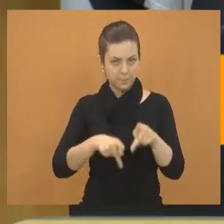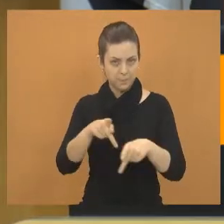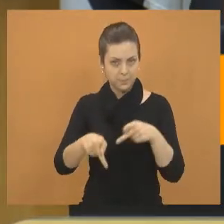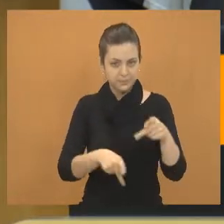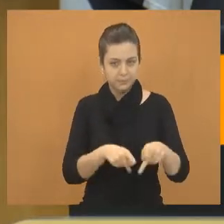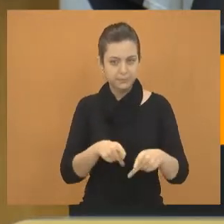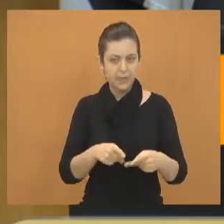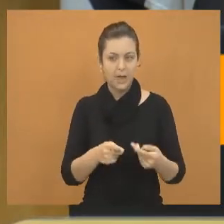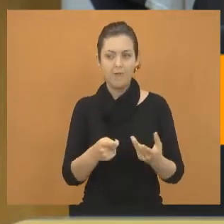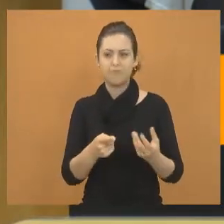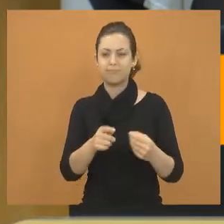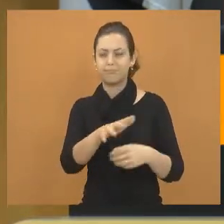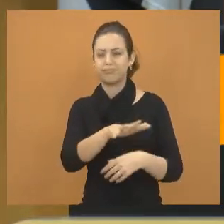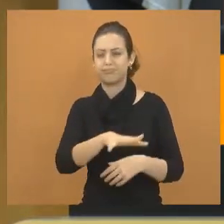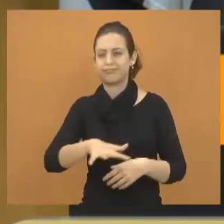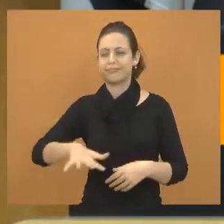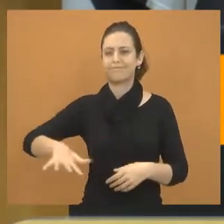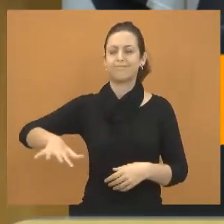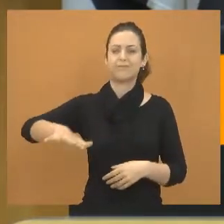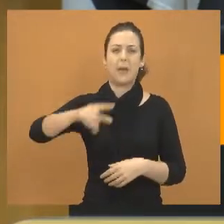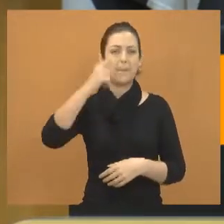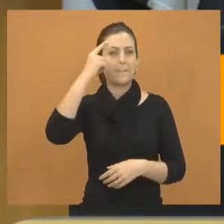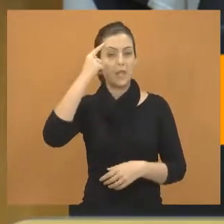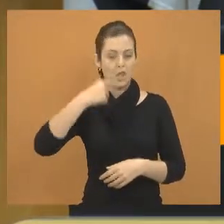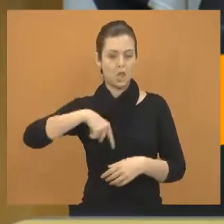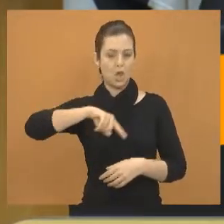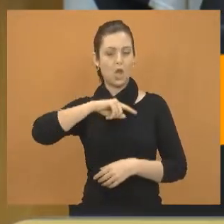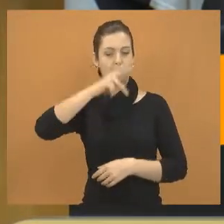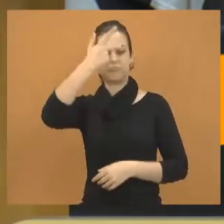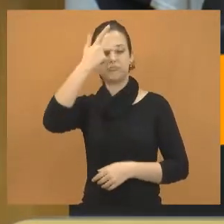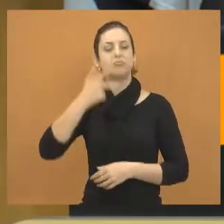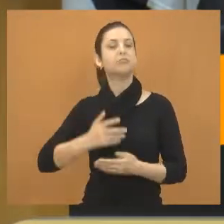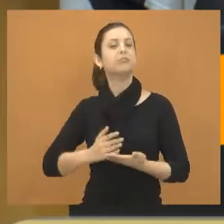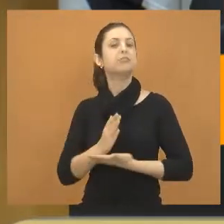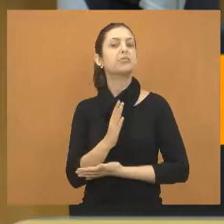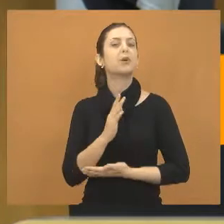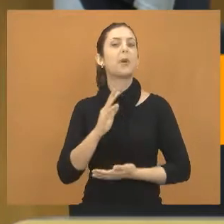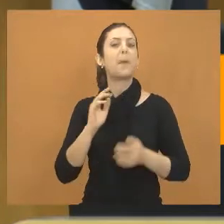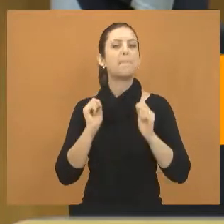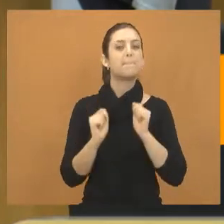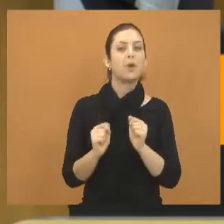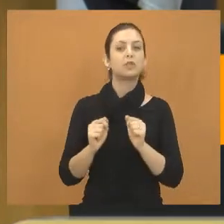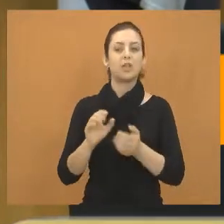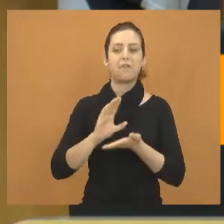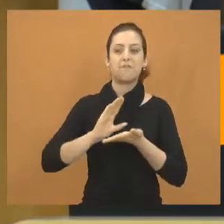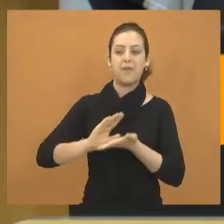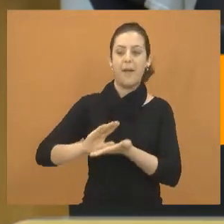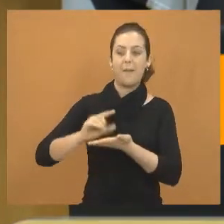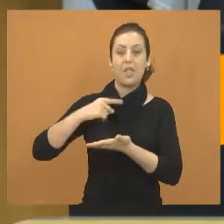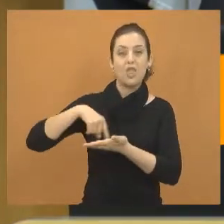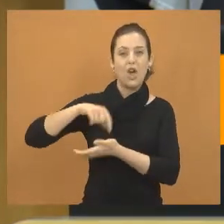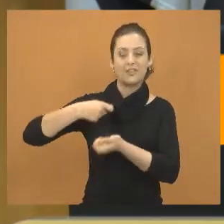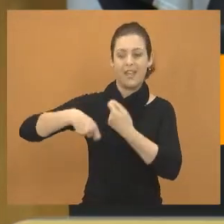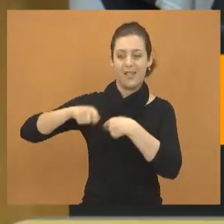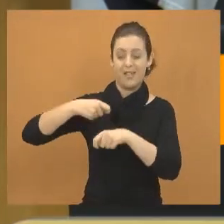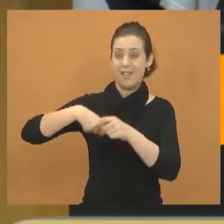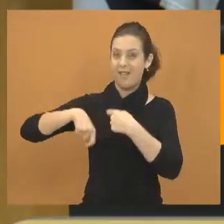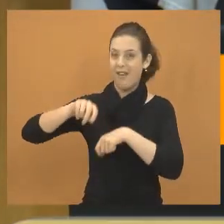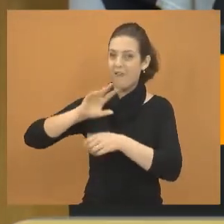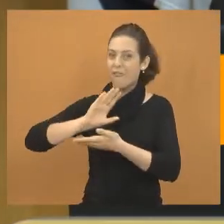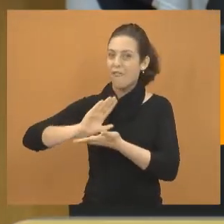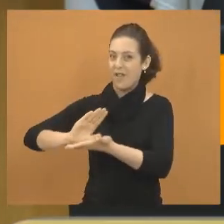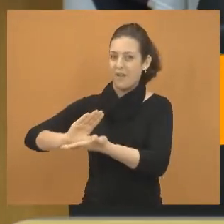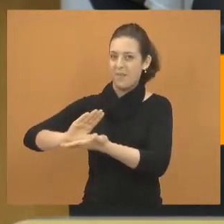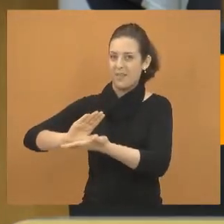população, muitas pessoas pensam que nós temos autonomia sobre as verbas do executivo, ou seja,